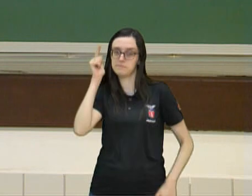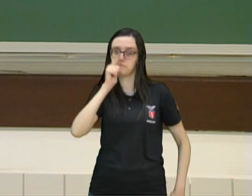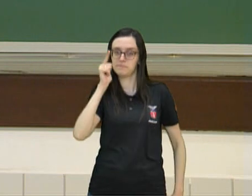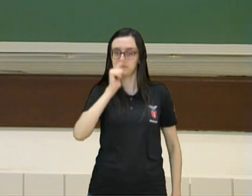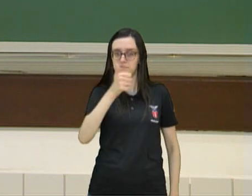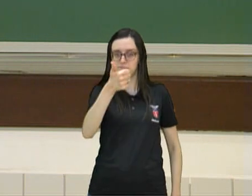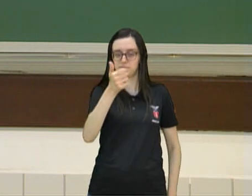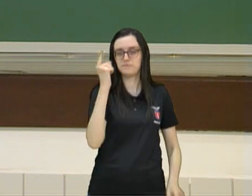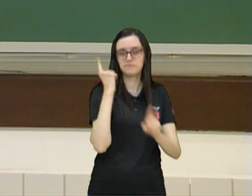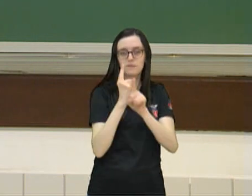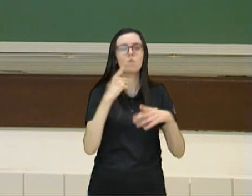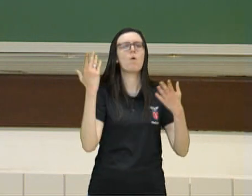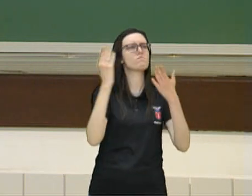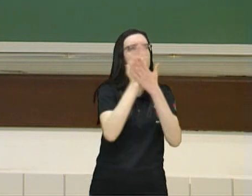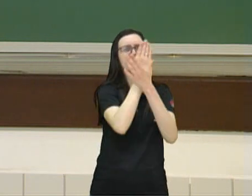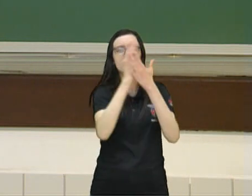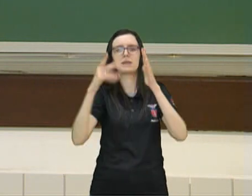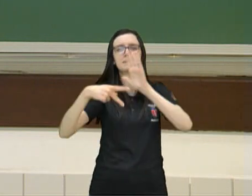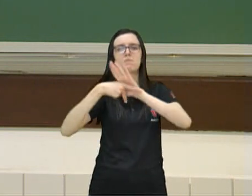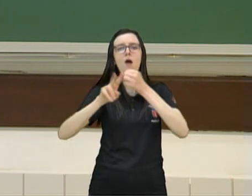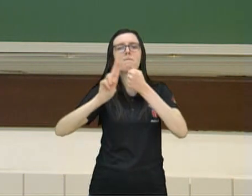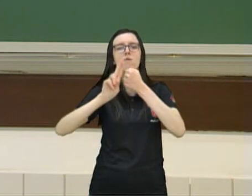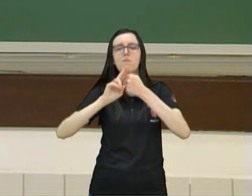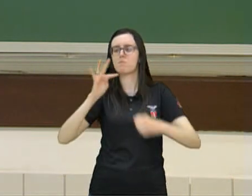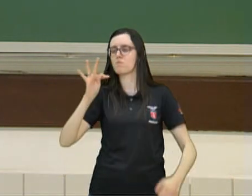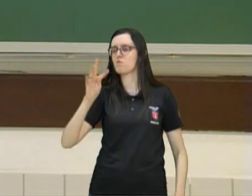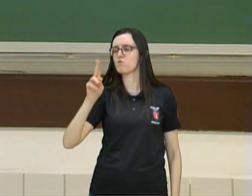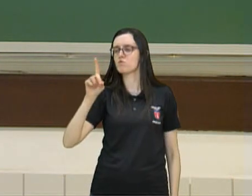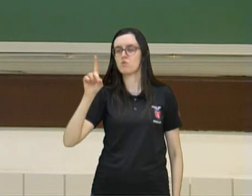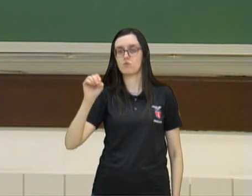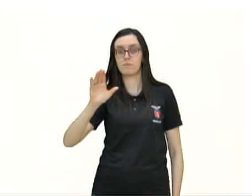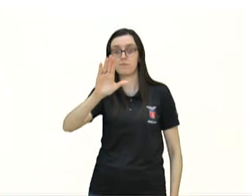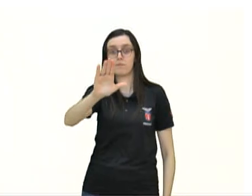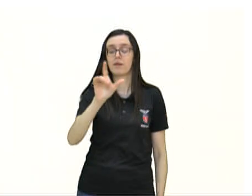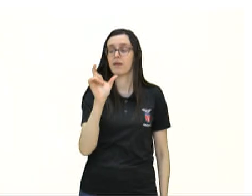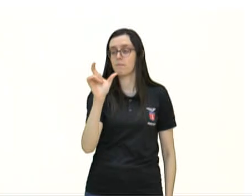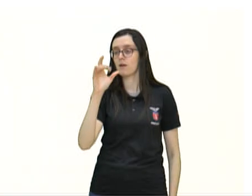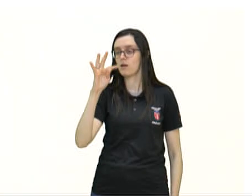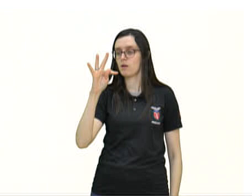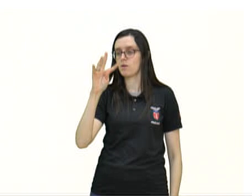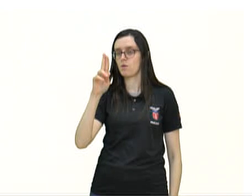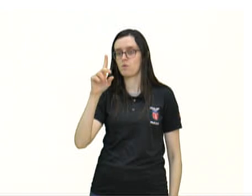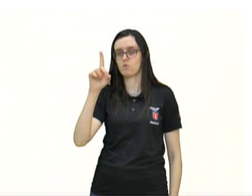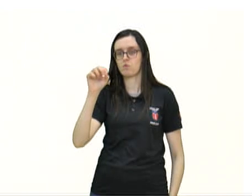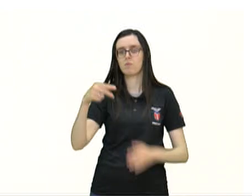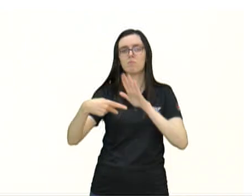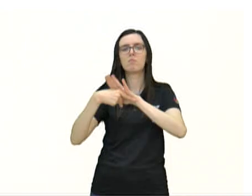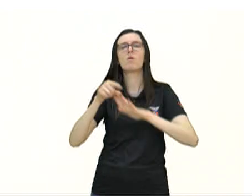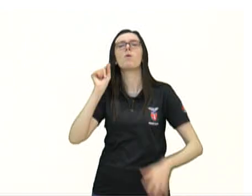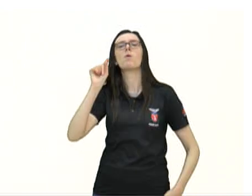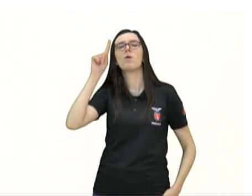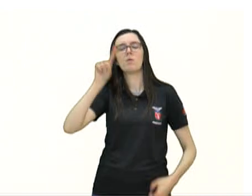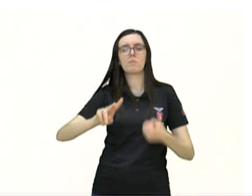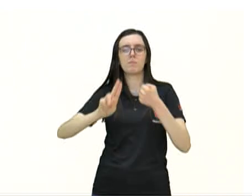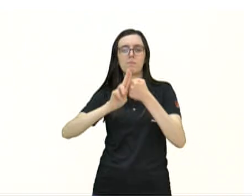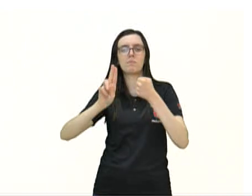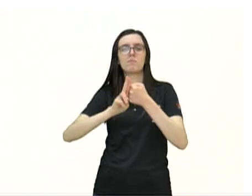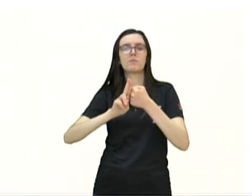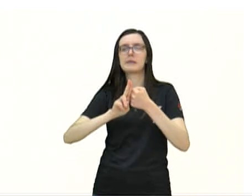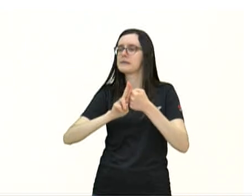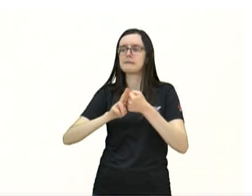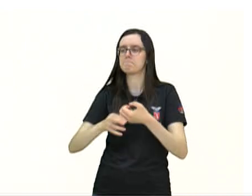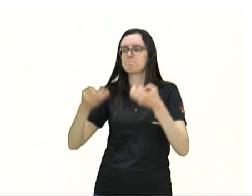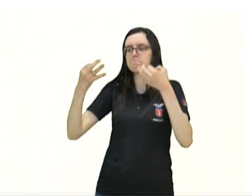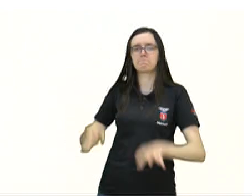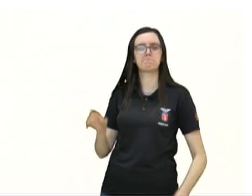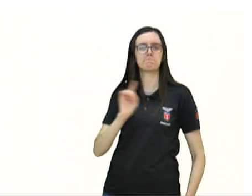Conseguiram descobrir a classificação do pronome tudo? Vamos dar uma olhadinha? A palavra tudo pertence à classificação de pronome